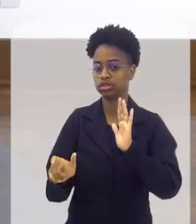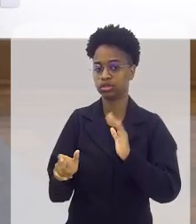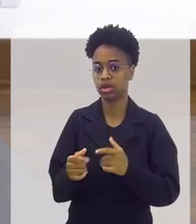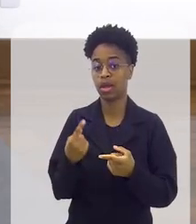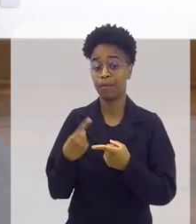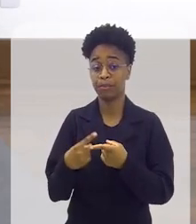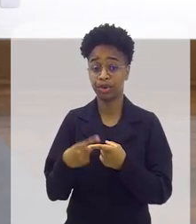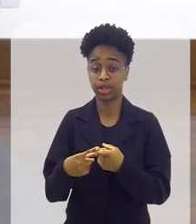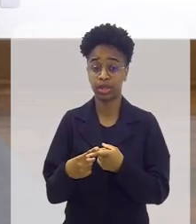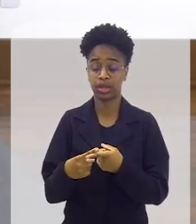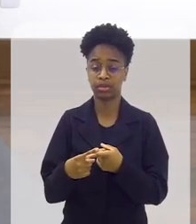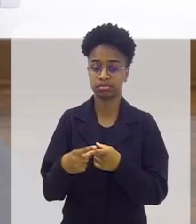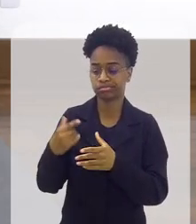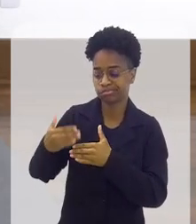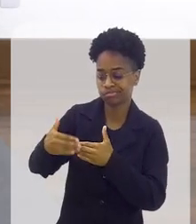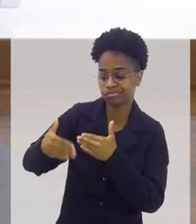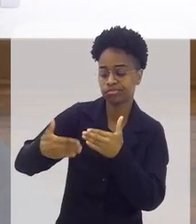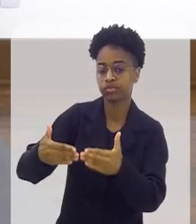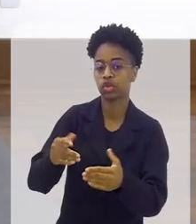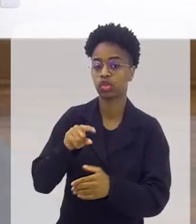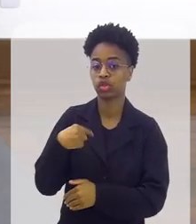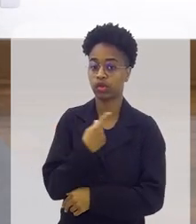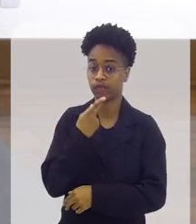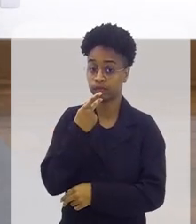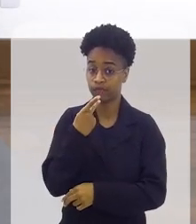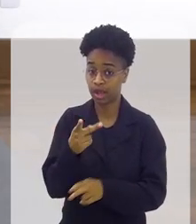propondo. Eu acho que a partir do momento que a gente